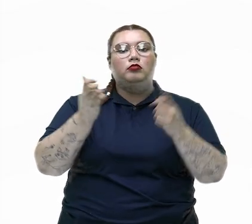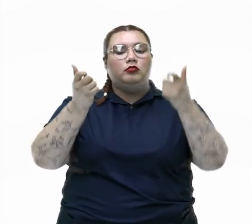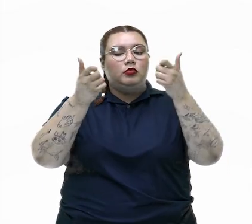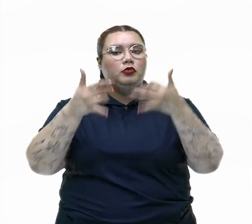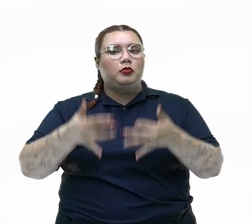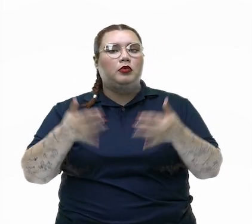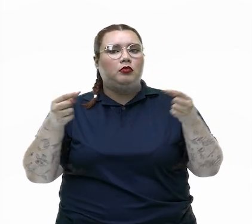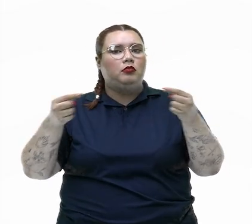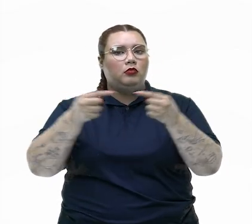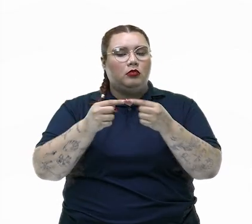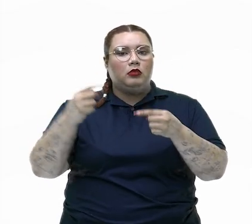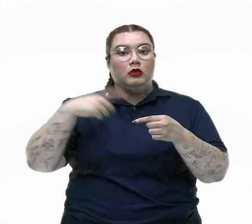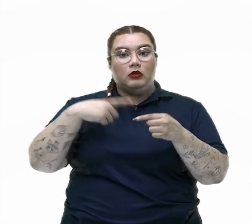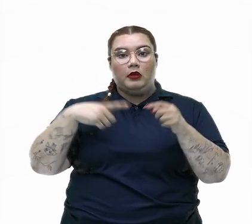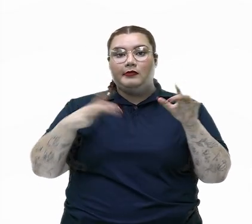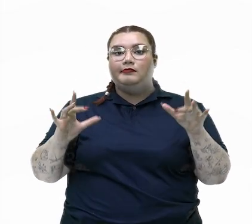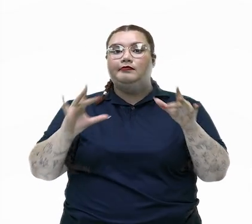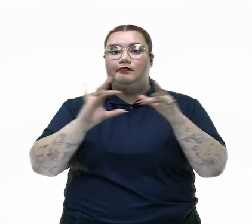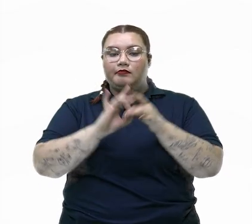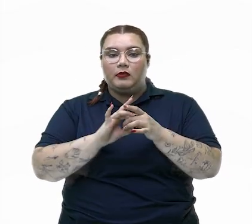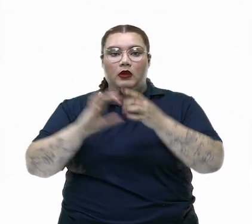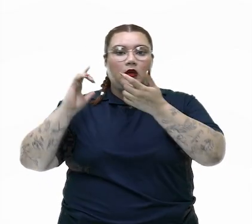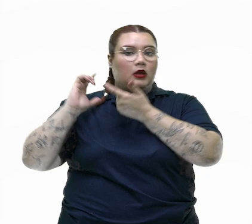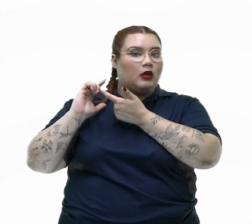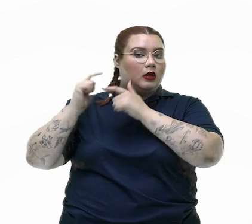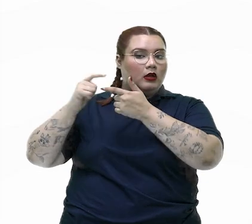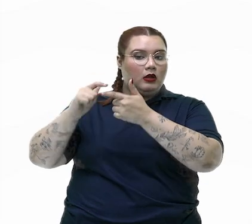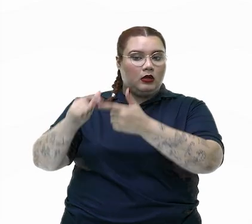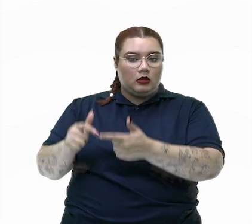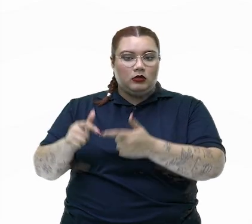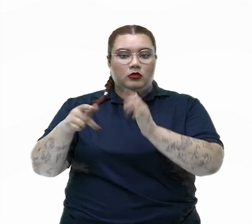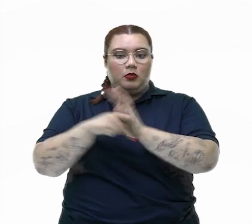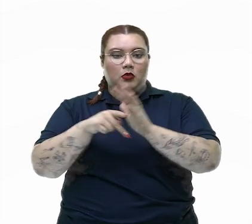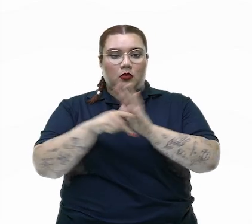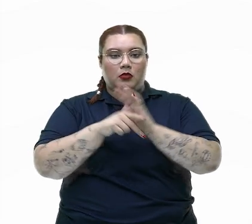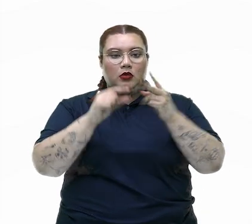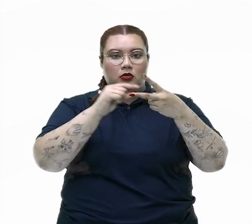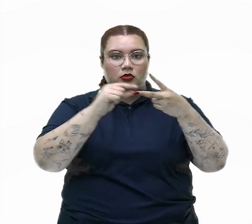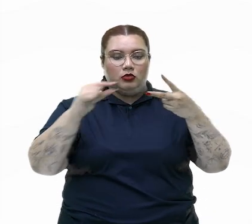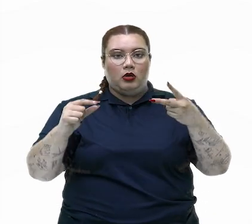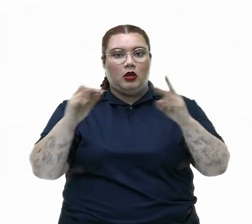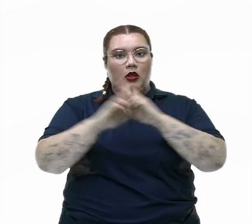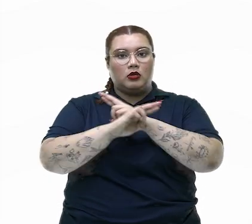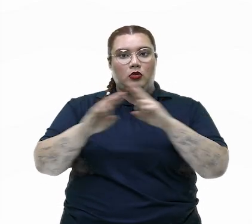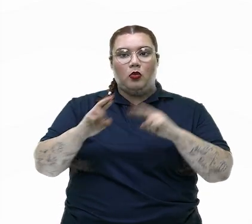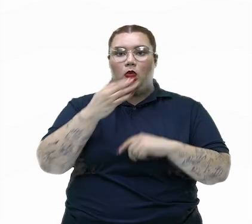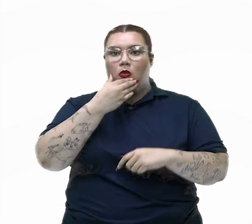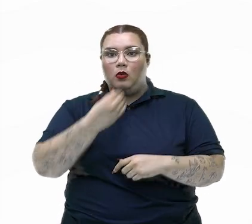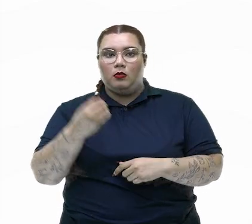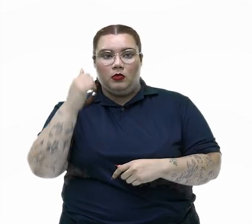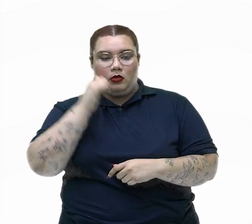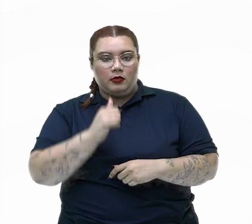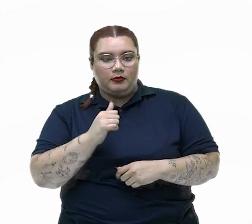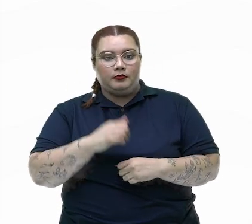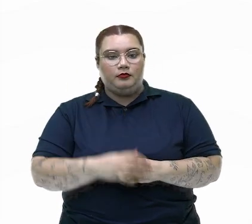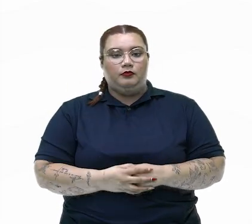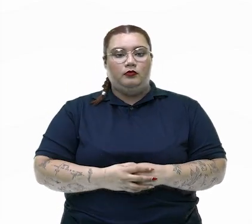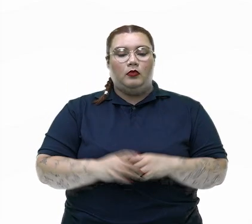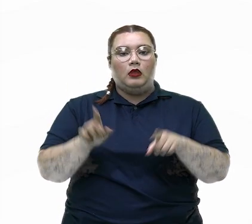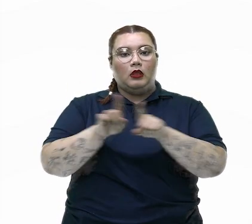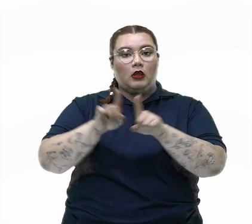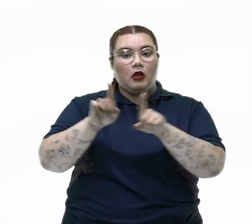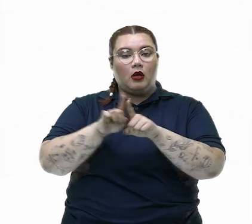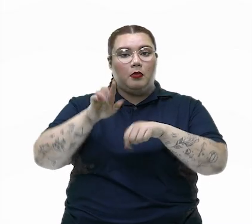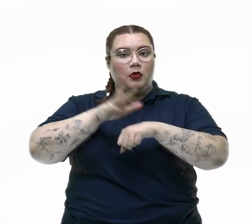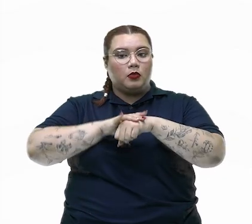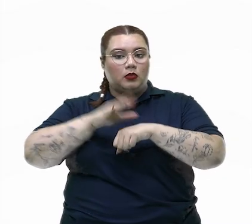que ele está muito ligado à herança dos genes relacionados ao sexo. Nós temos aí a